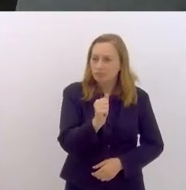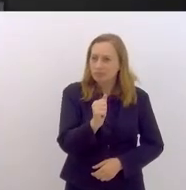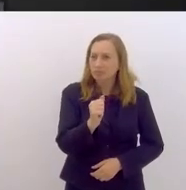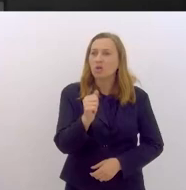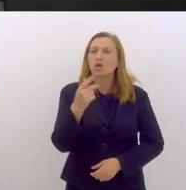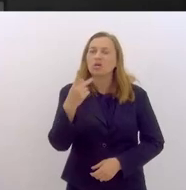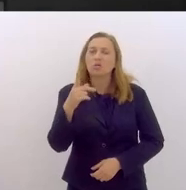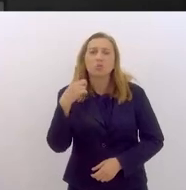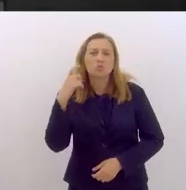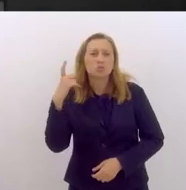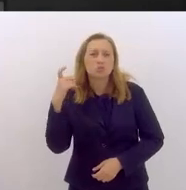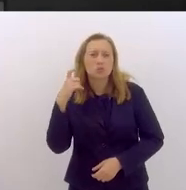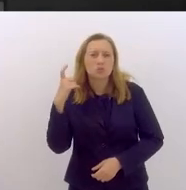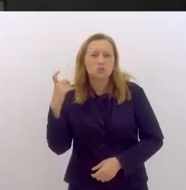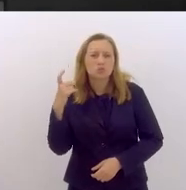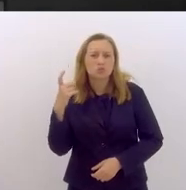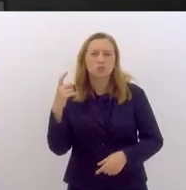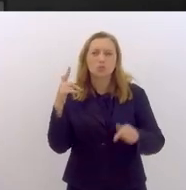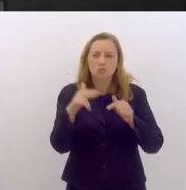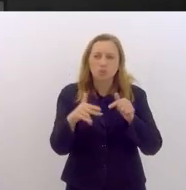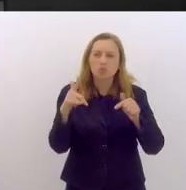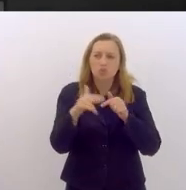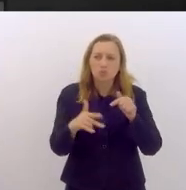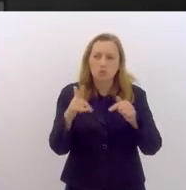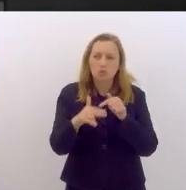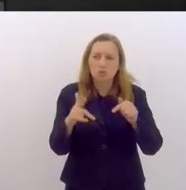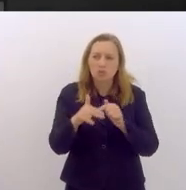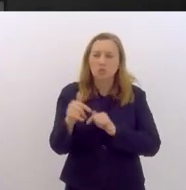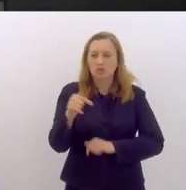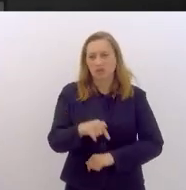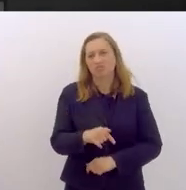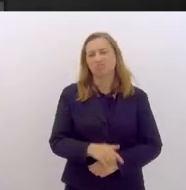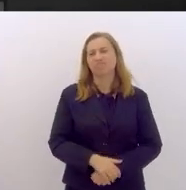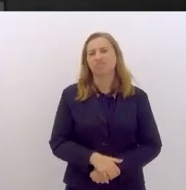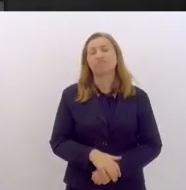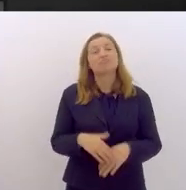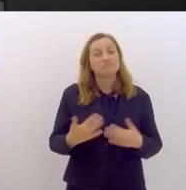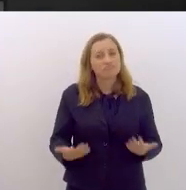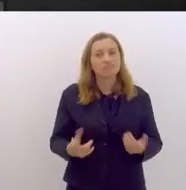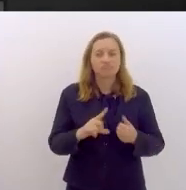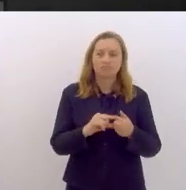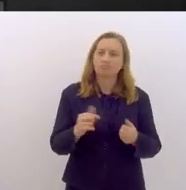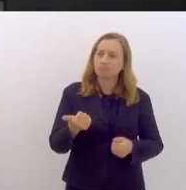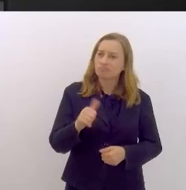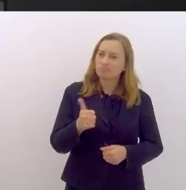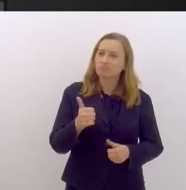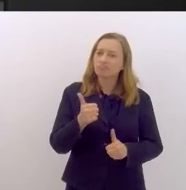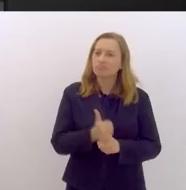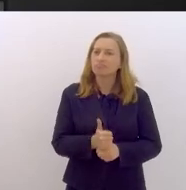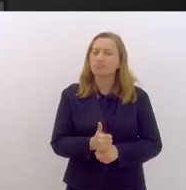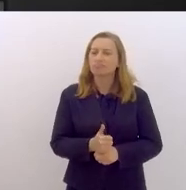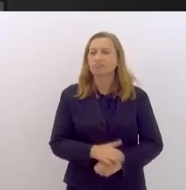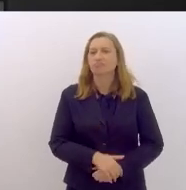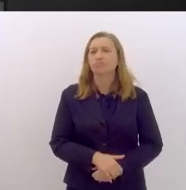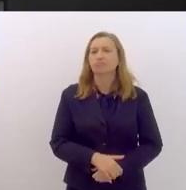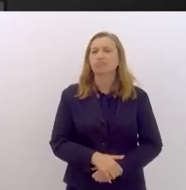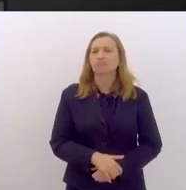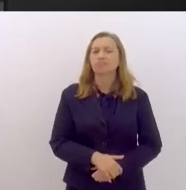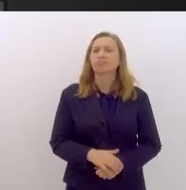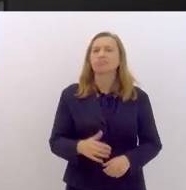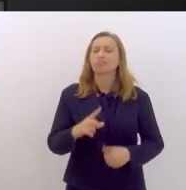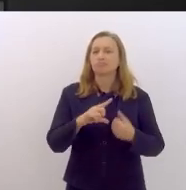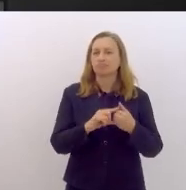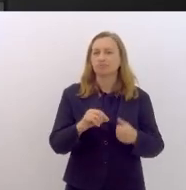que o seu som está saindo truncado aqui. Então, o artigo 11 no substitutivo ficou assim. O